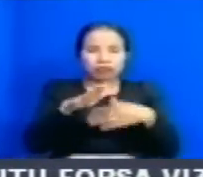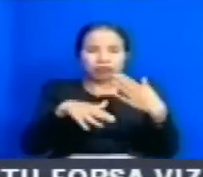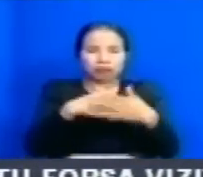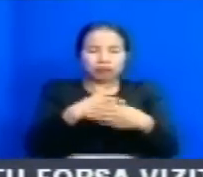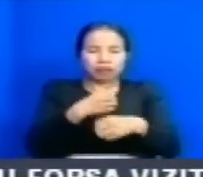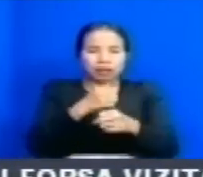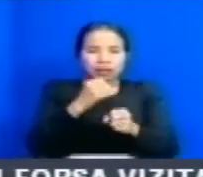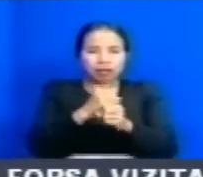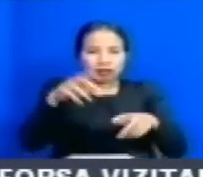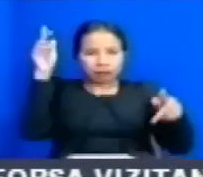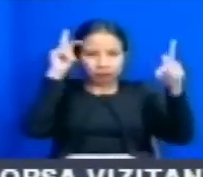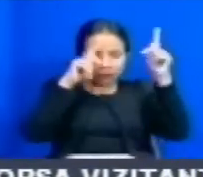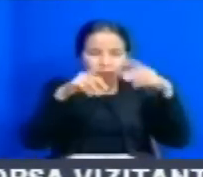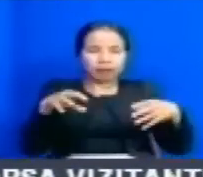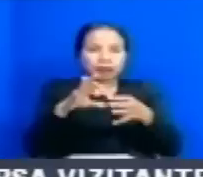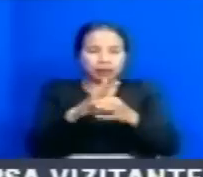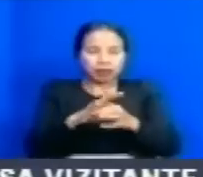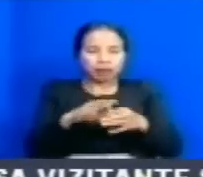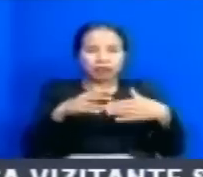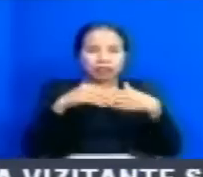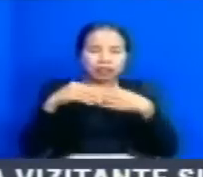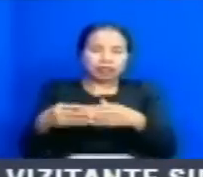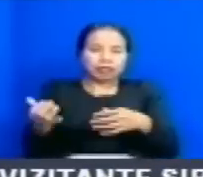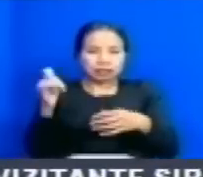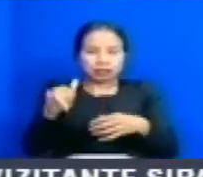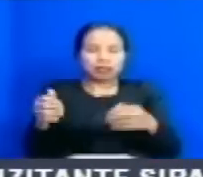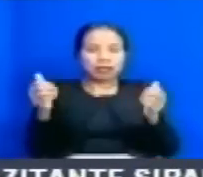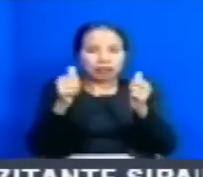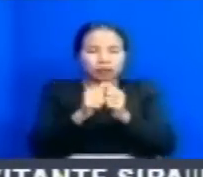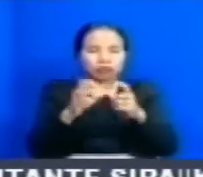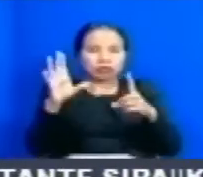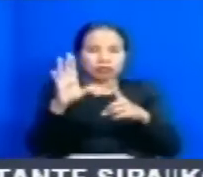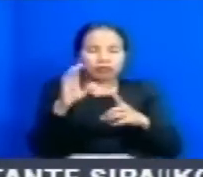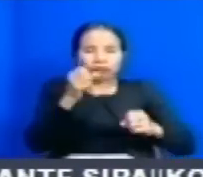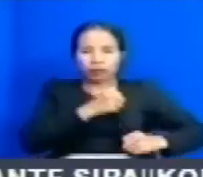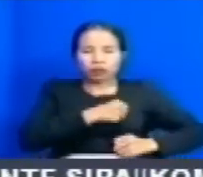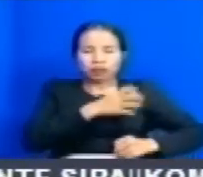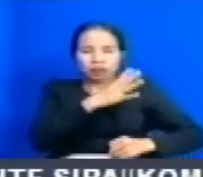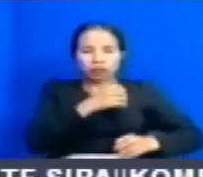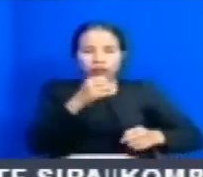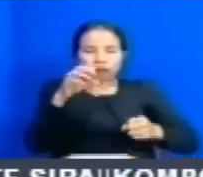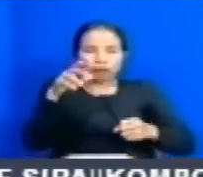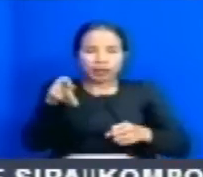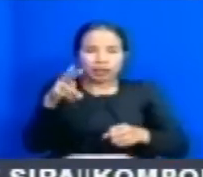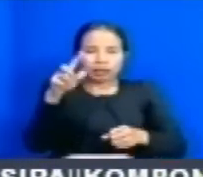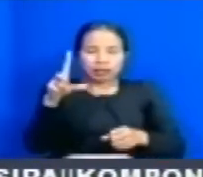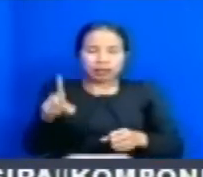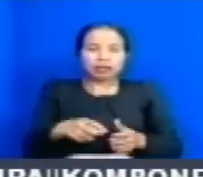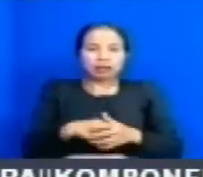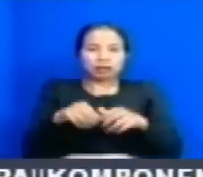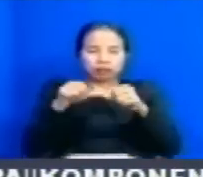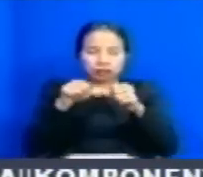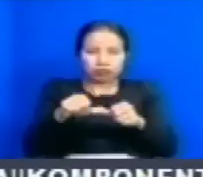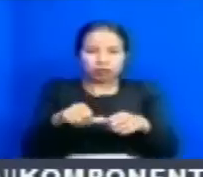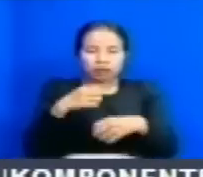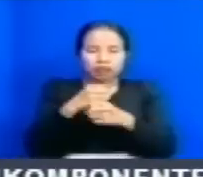maka alo problema, nina leader sira maka orasun lau amutu kela ko komando rua. Nebe, patrolamento mos lao, auto stop